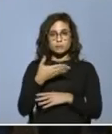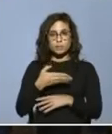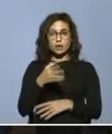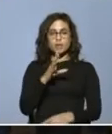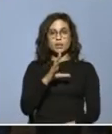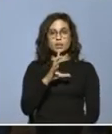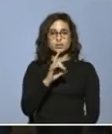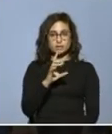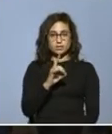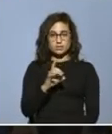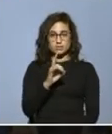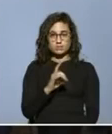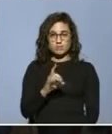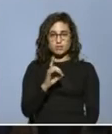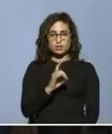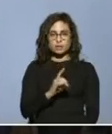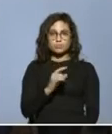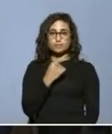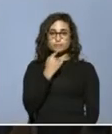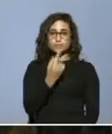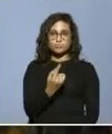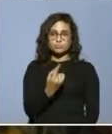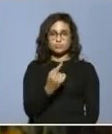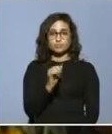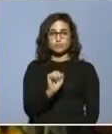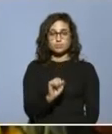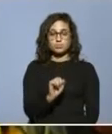65ª semana, segundo a profecia de